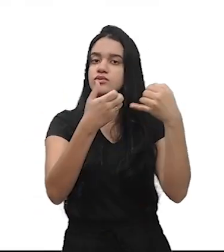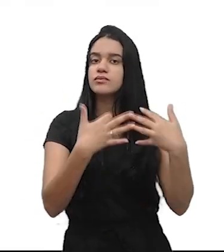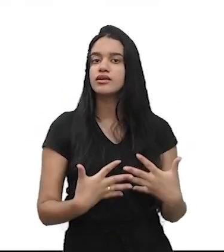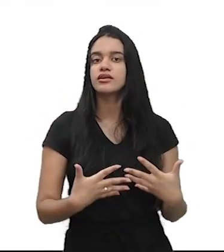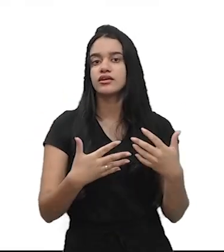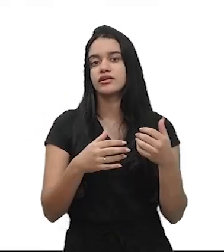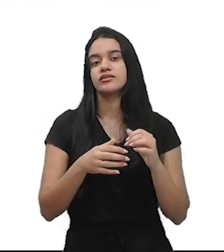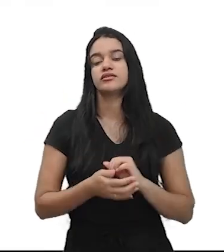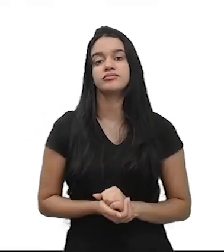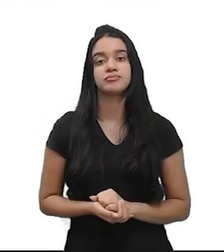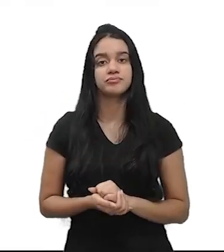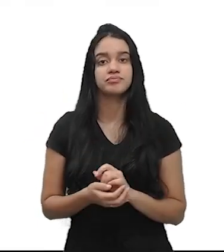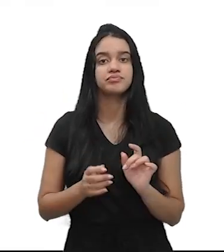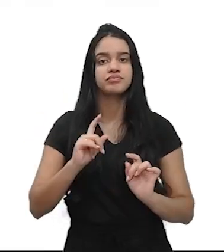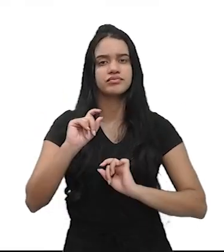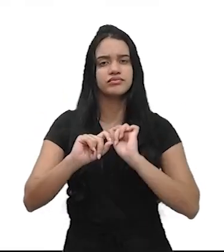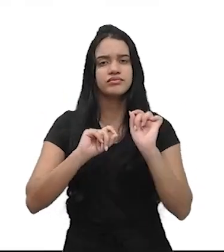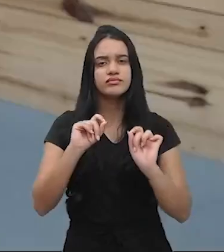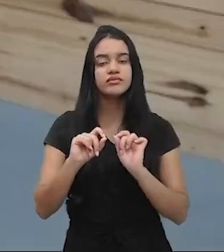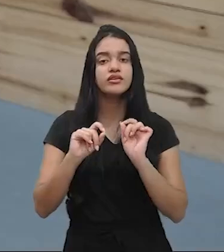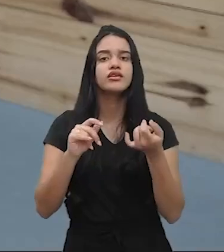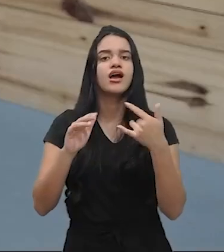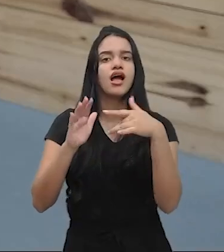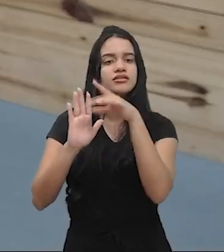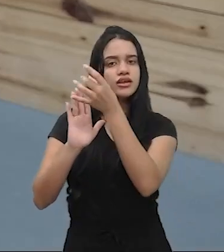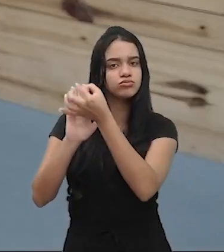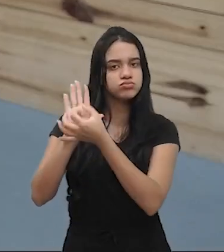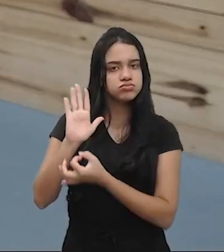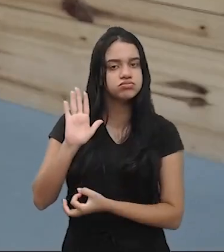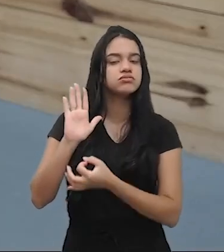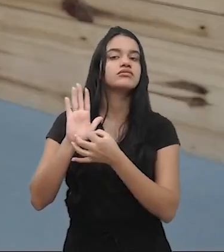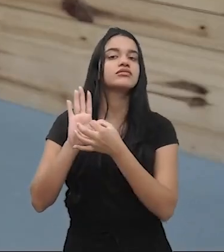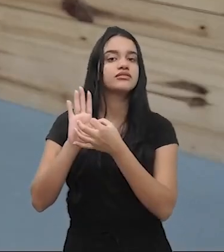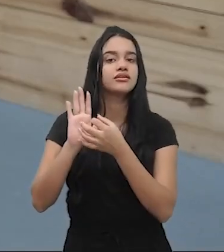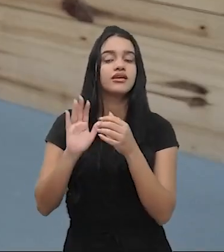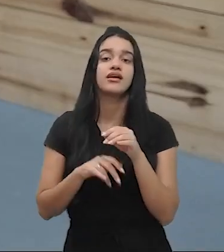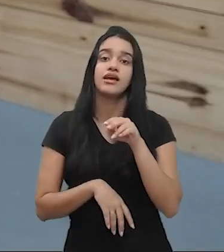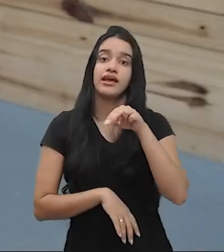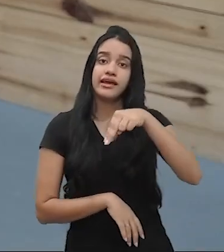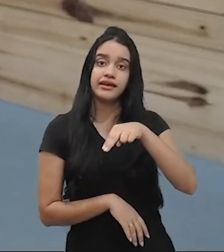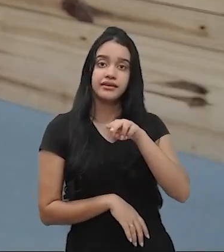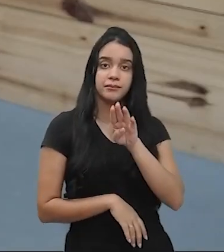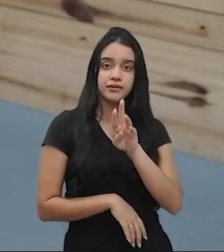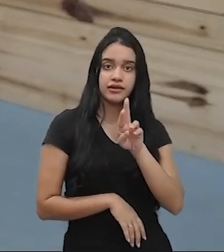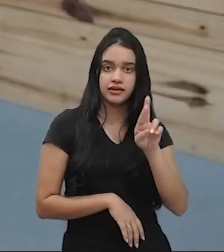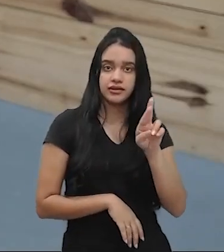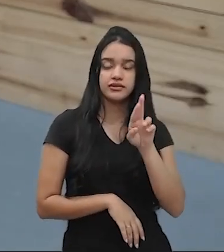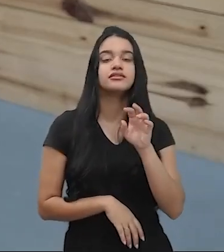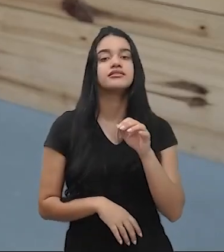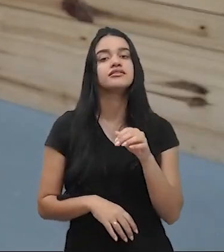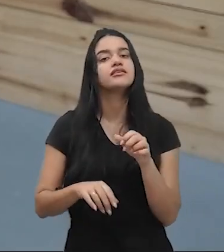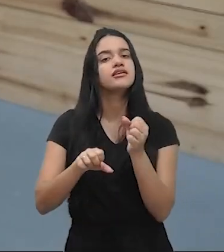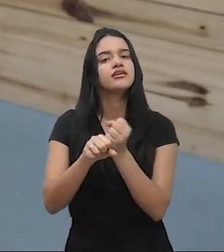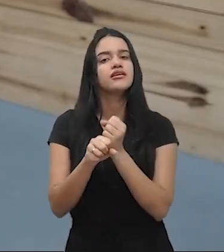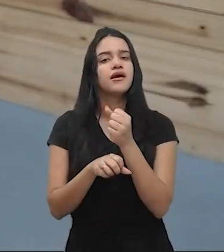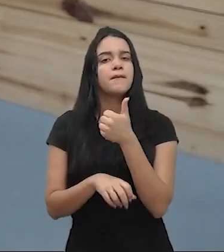nesse trecho, né, ele está descrito na ABNT, na NBR, né,